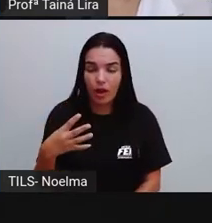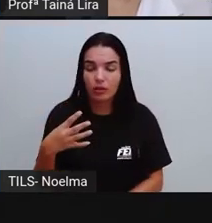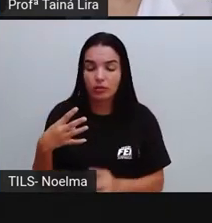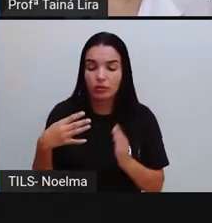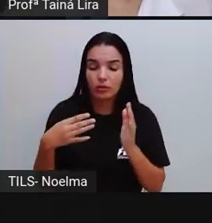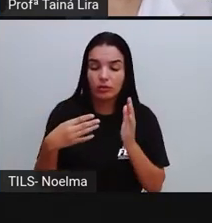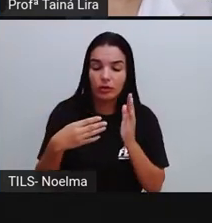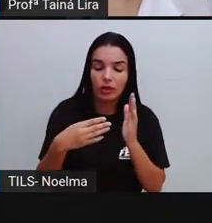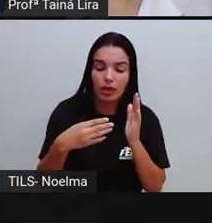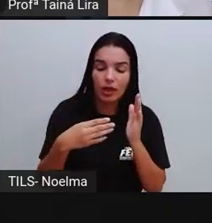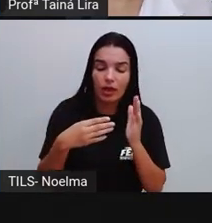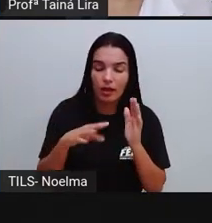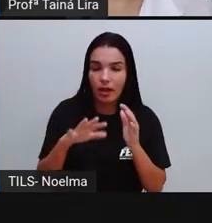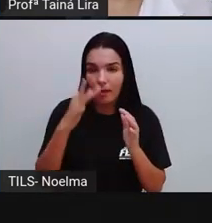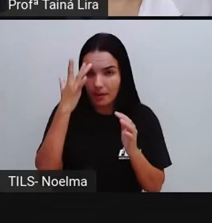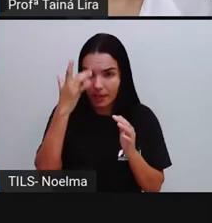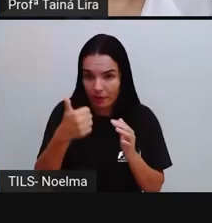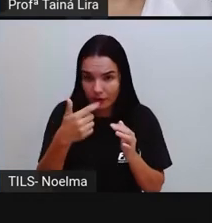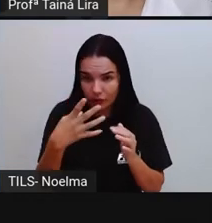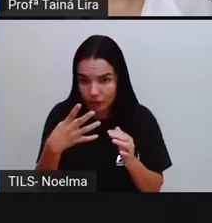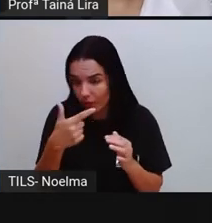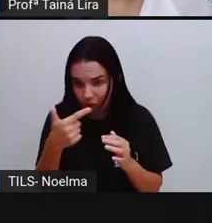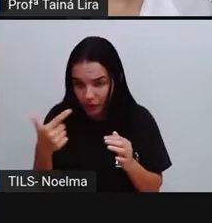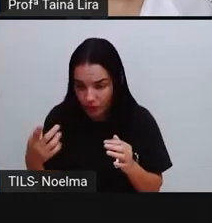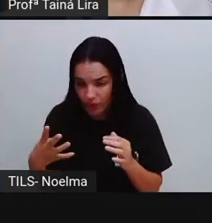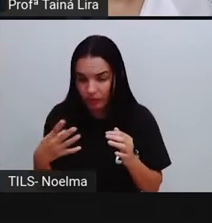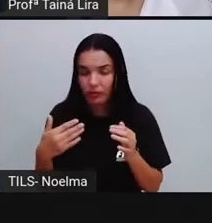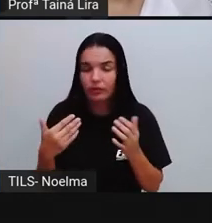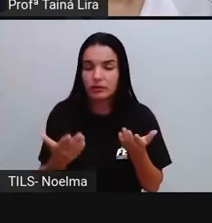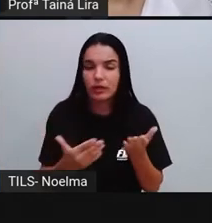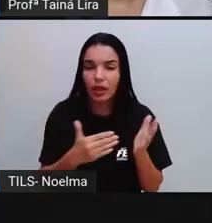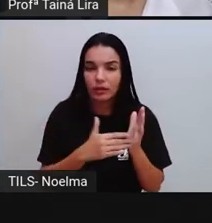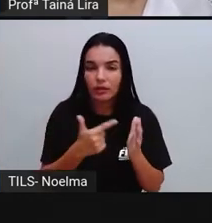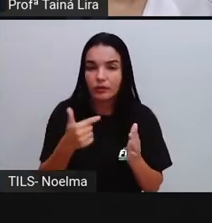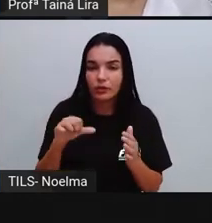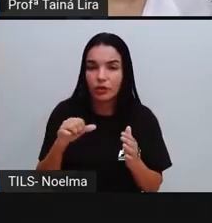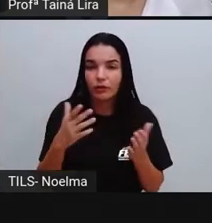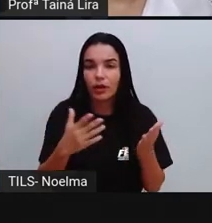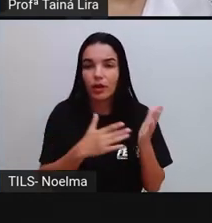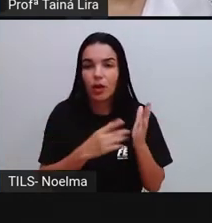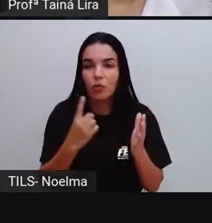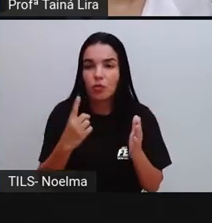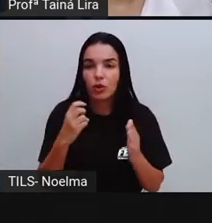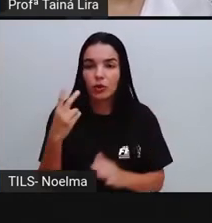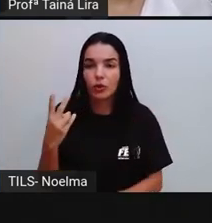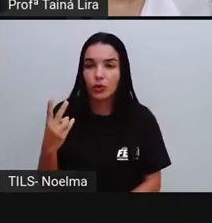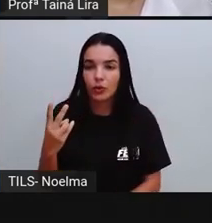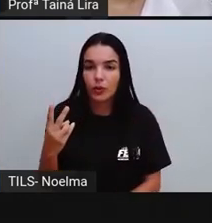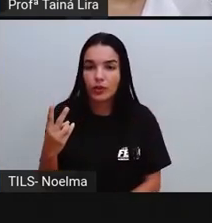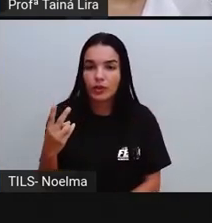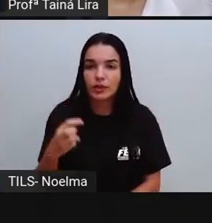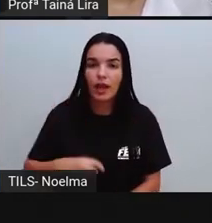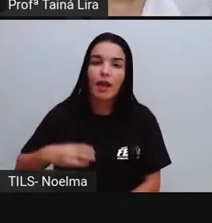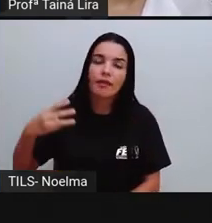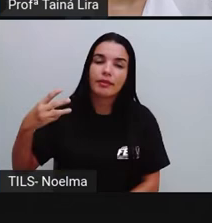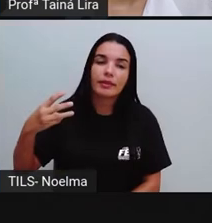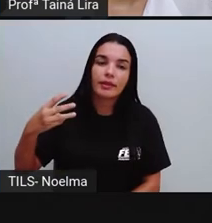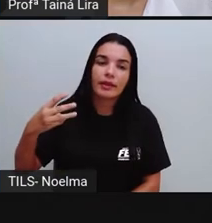até o dia 29, que é o dia da batalha, e aí a gente conta, tá? Então, olha lá, 1,